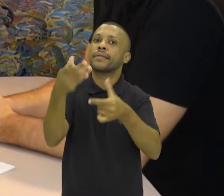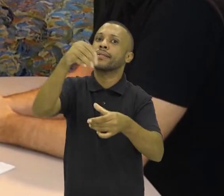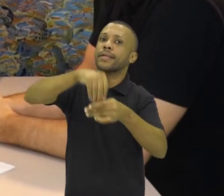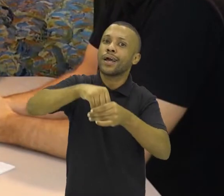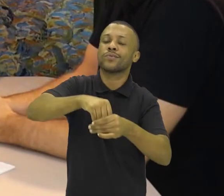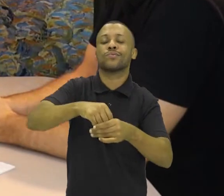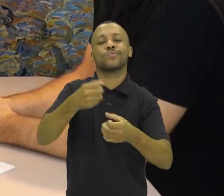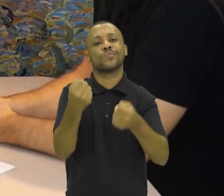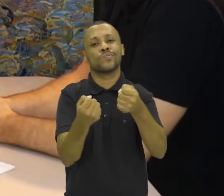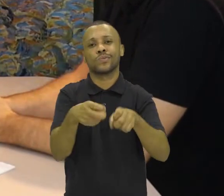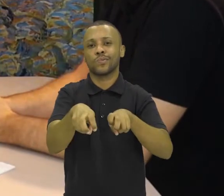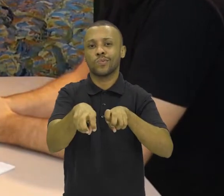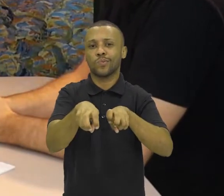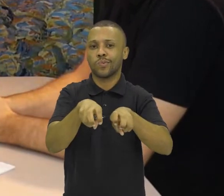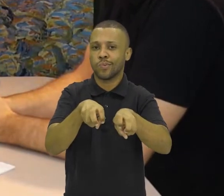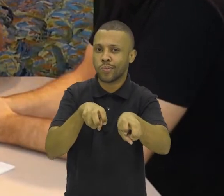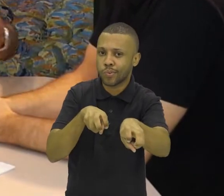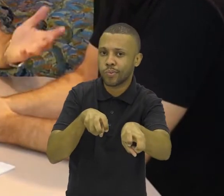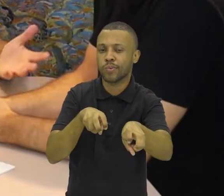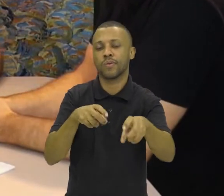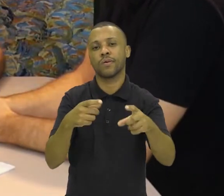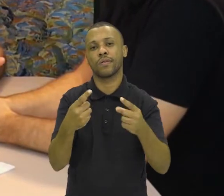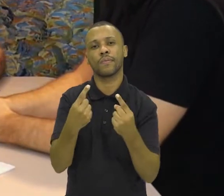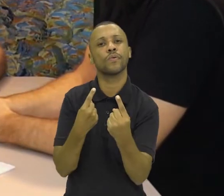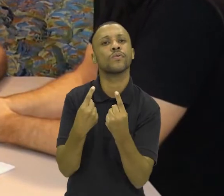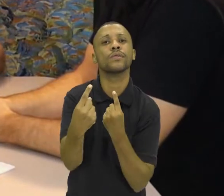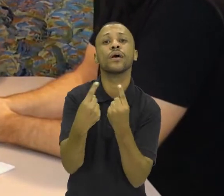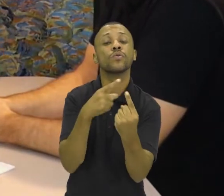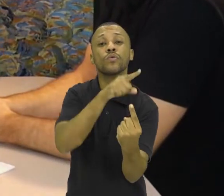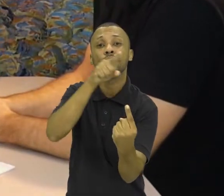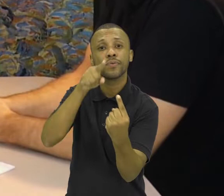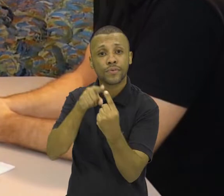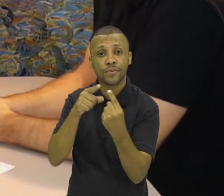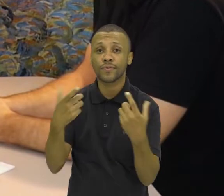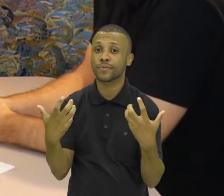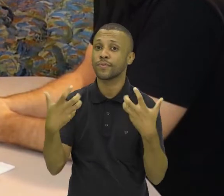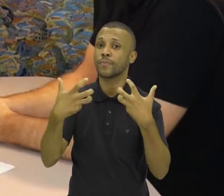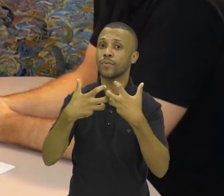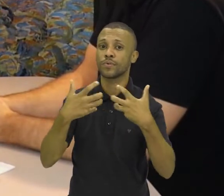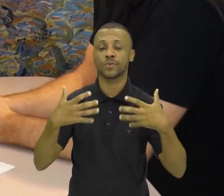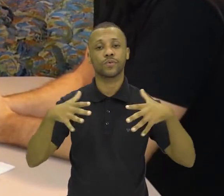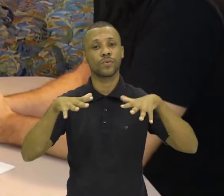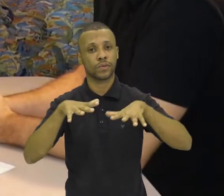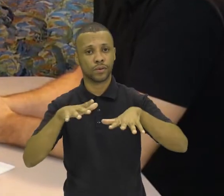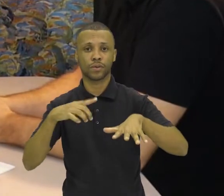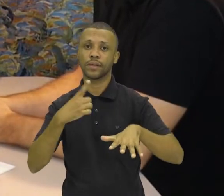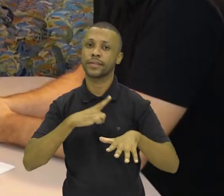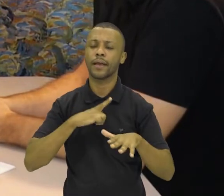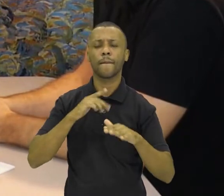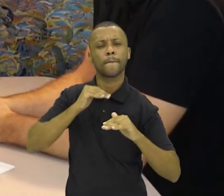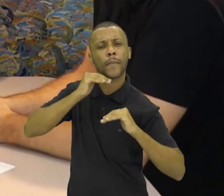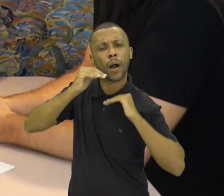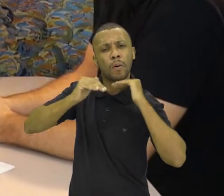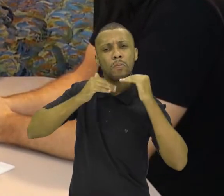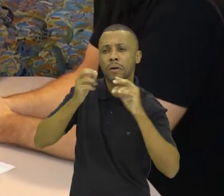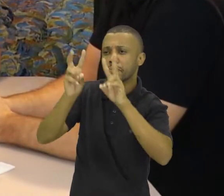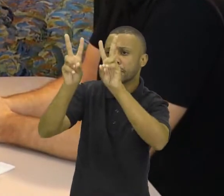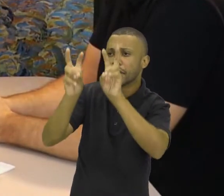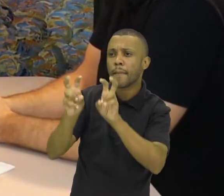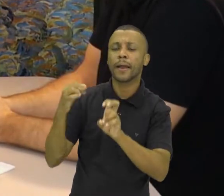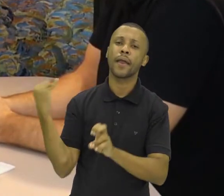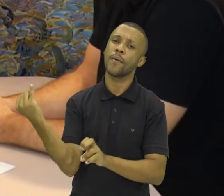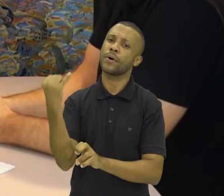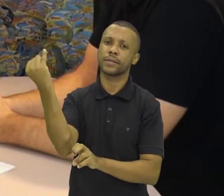que atuam no trânsito, para todo mundo. O propósito do Multi-Inclusão é esse, tá? É a gente ter